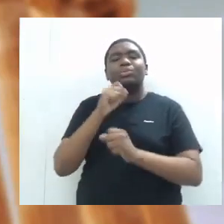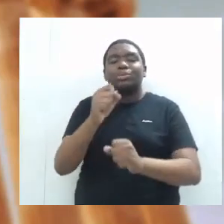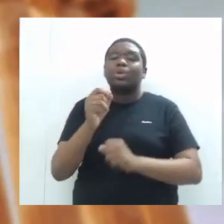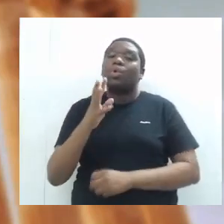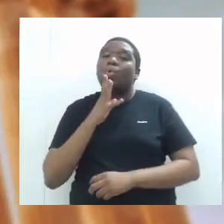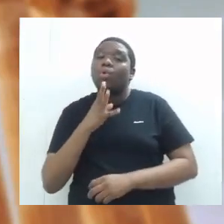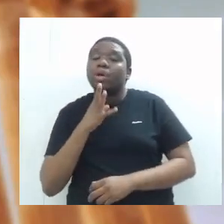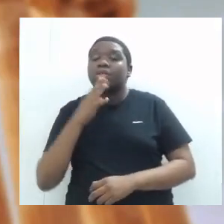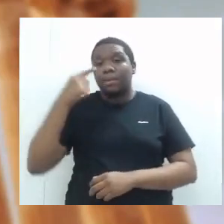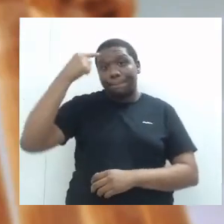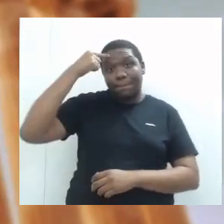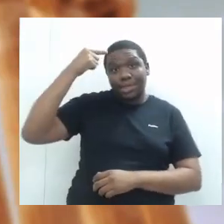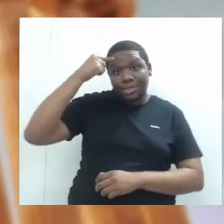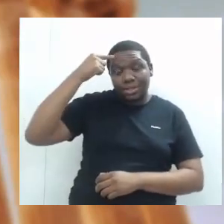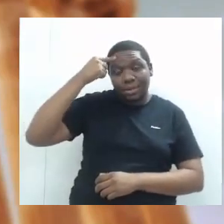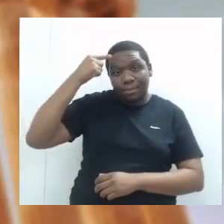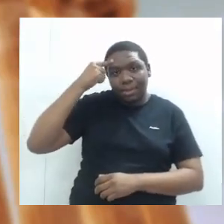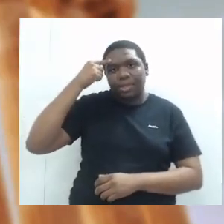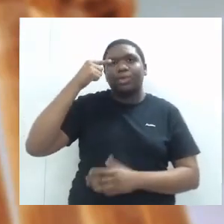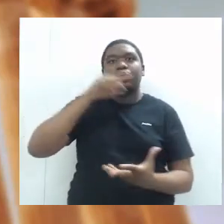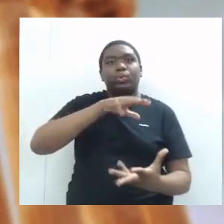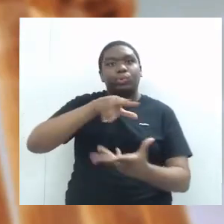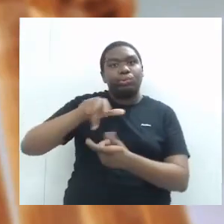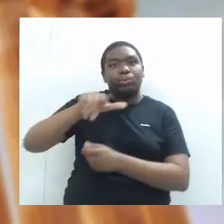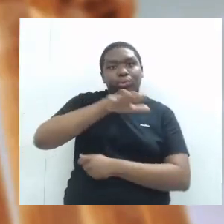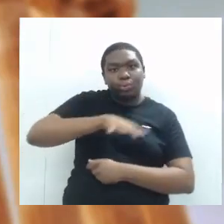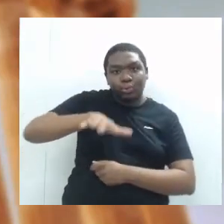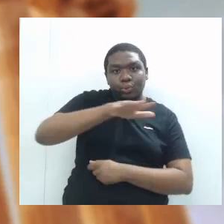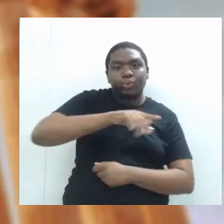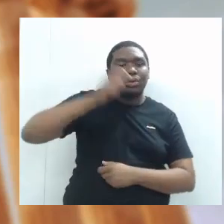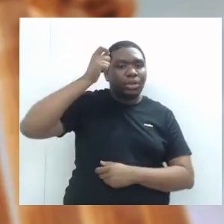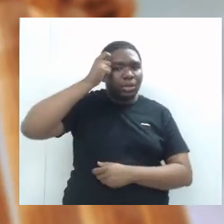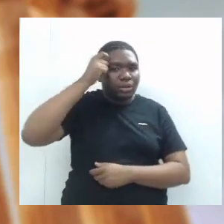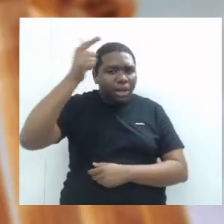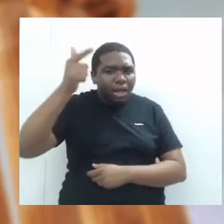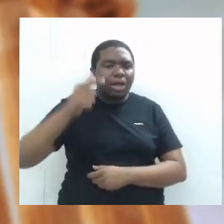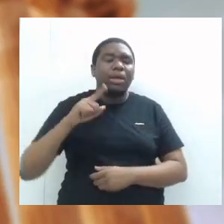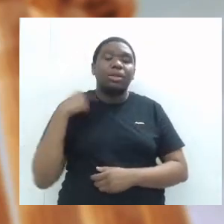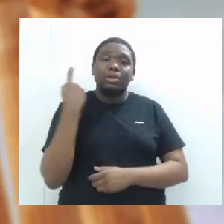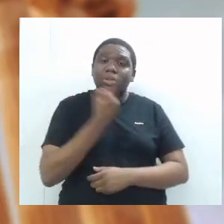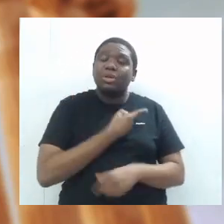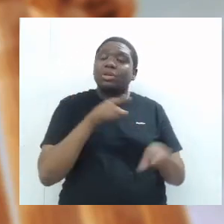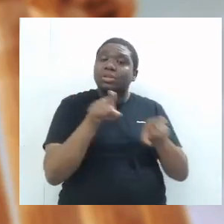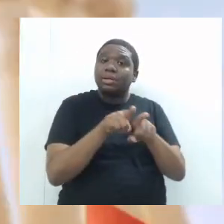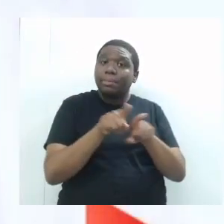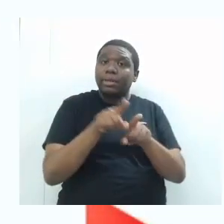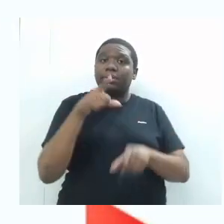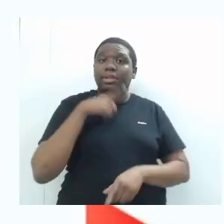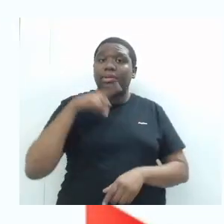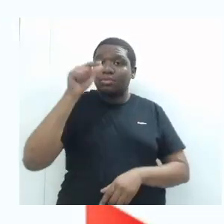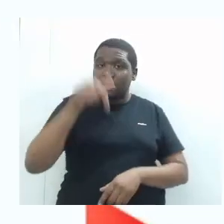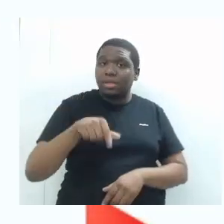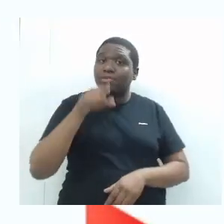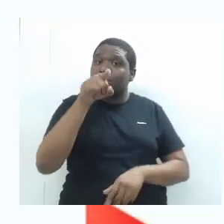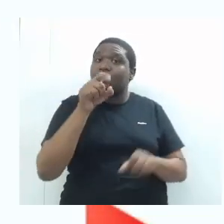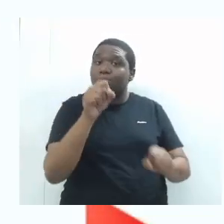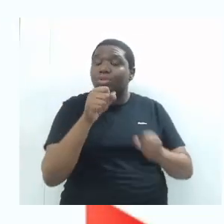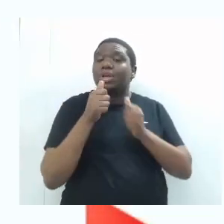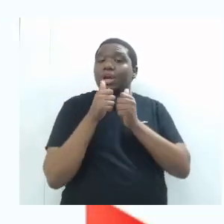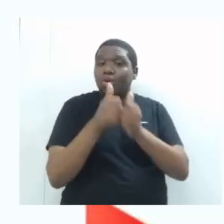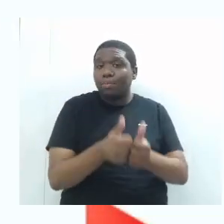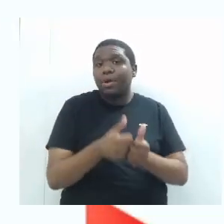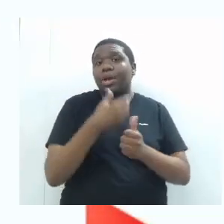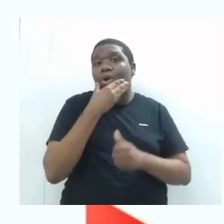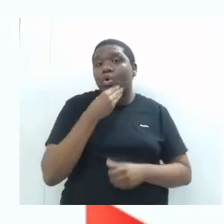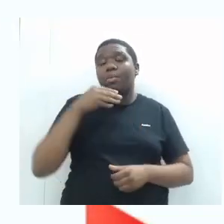pensamento platônico, o mundo das ideias. E nós ainda temos, acompanhem, vamos ver aqui, Platão,